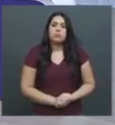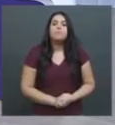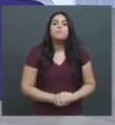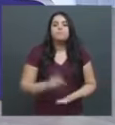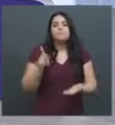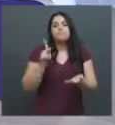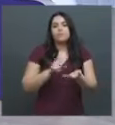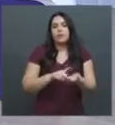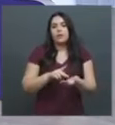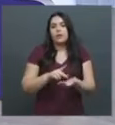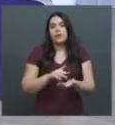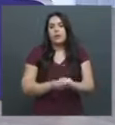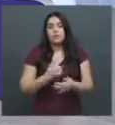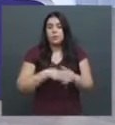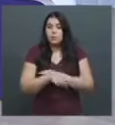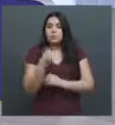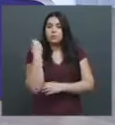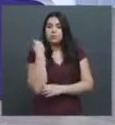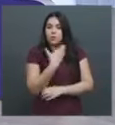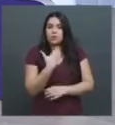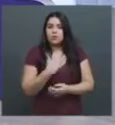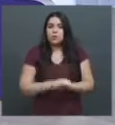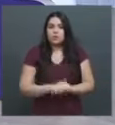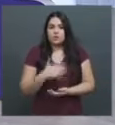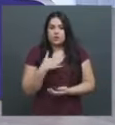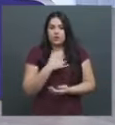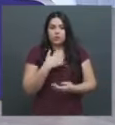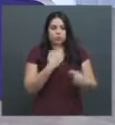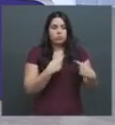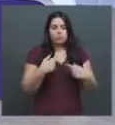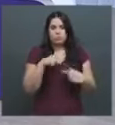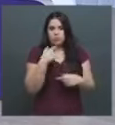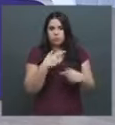verdade, a pergunta é pertinente, né? A gente estávamos